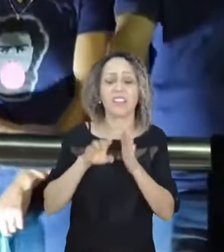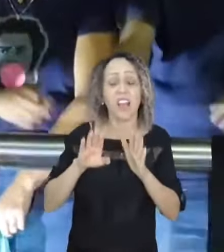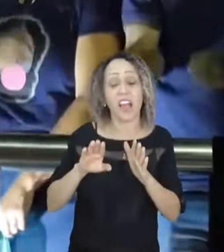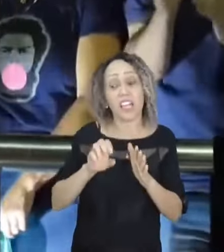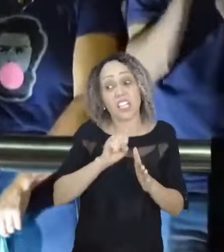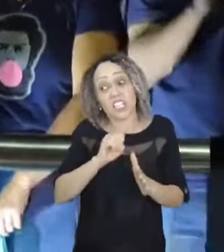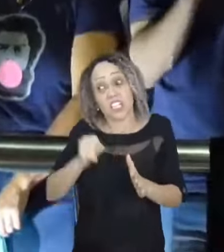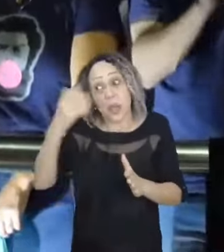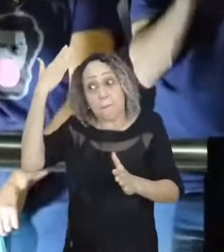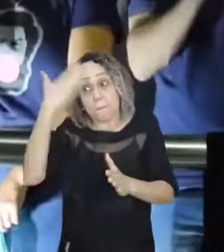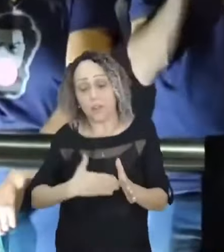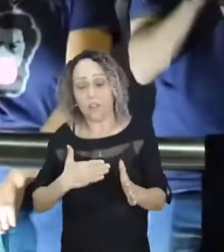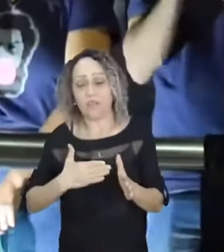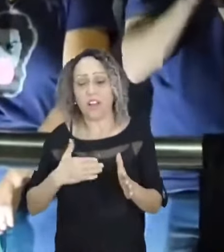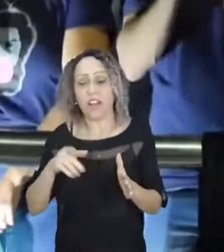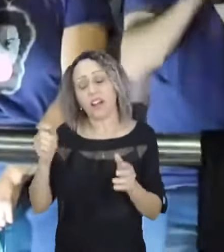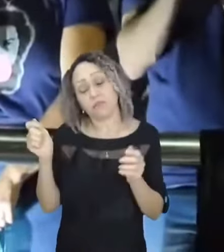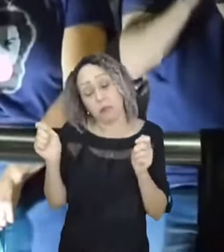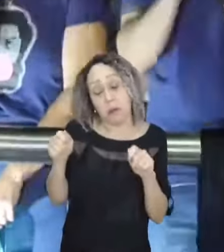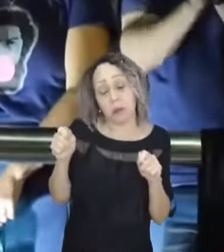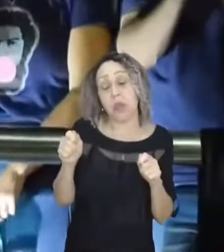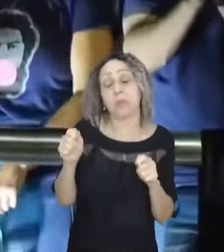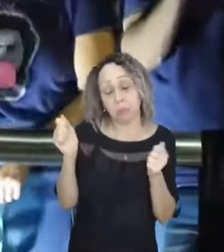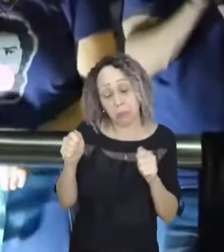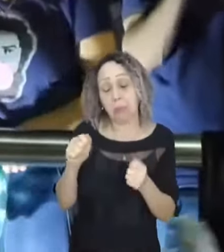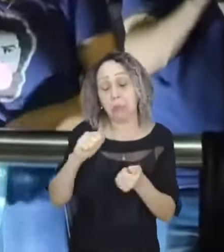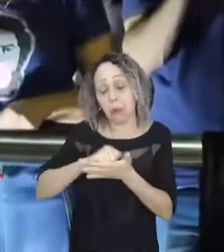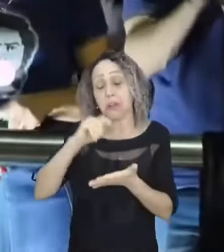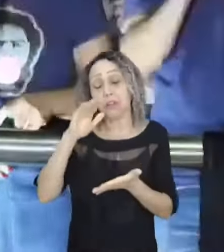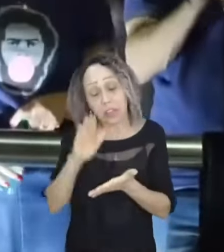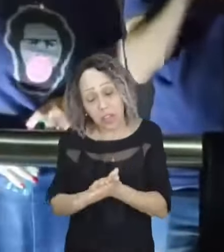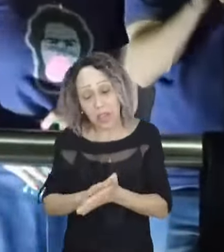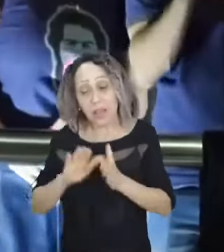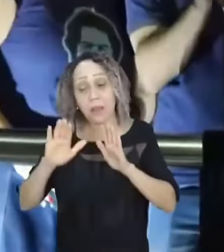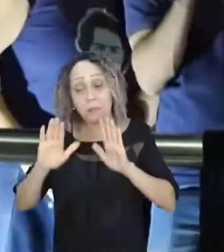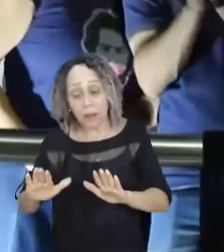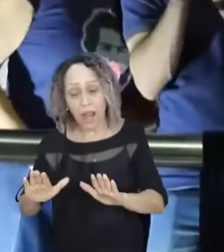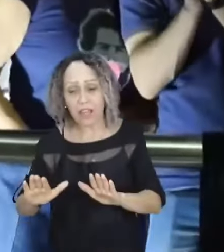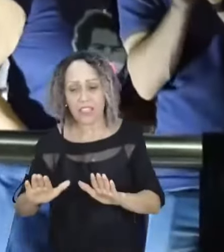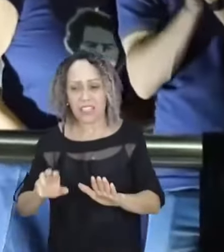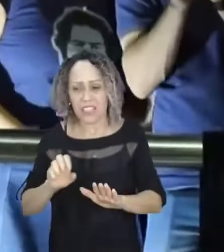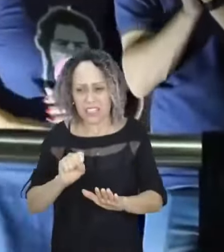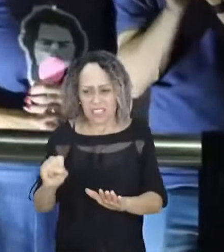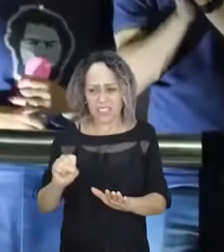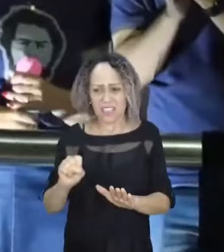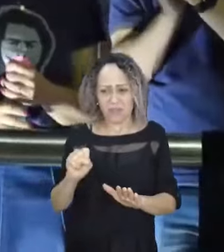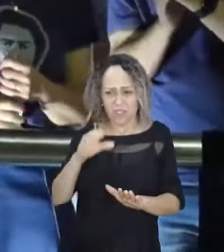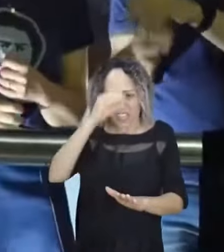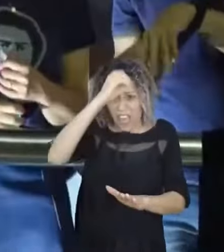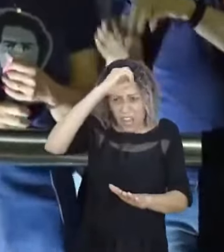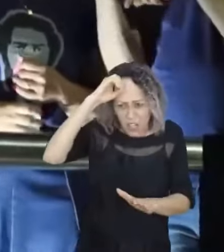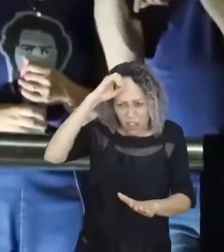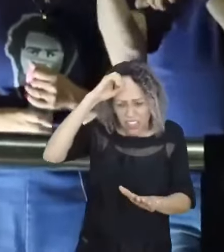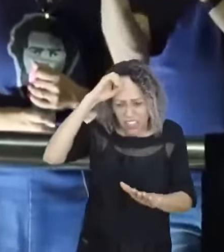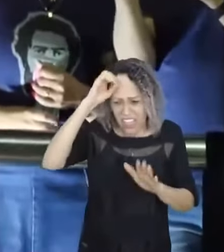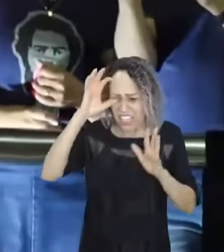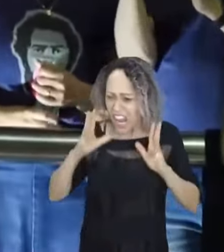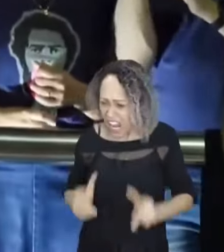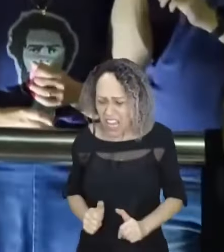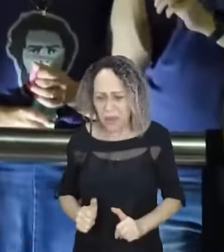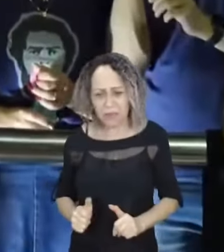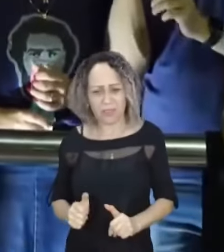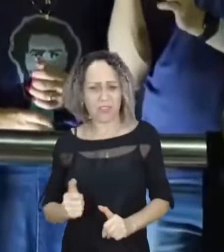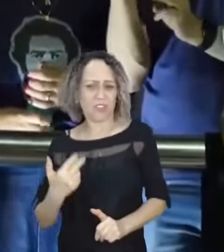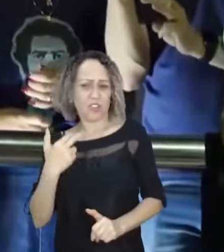você não ser candidato é um erro que já cometeram comigo. Por isso, no dia 30 de outubro, gente, eu